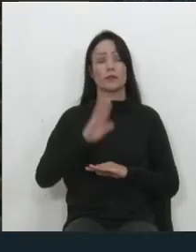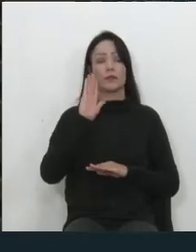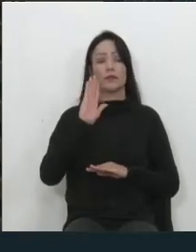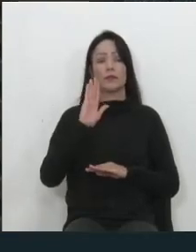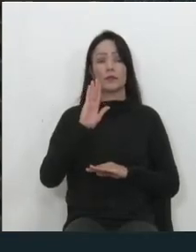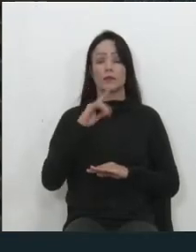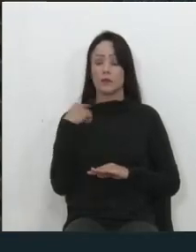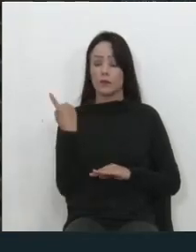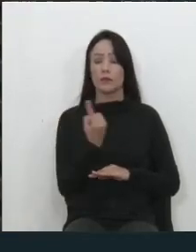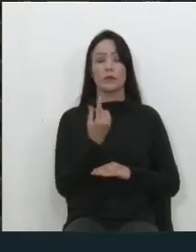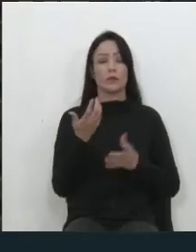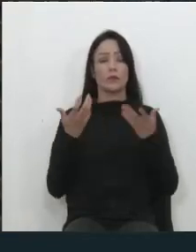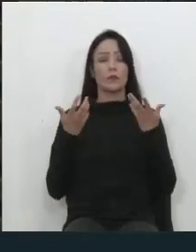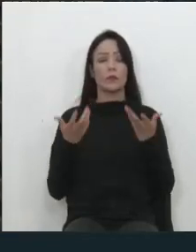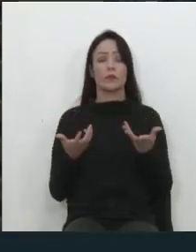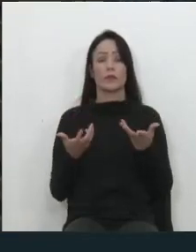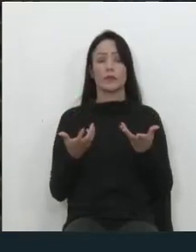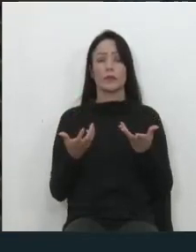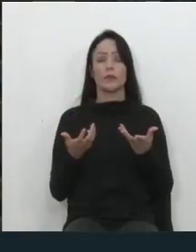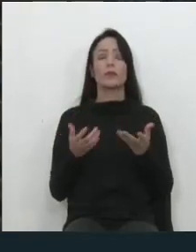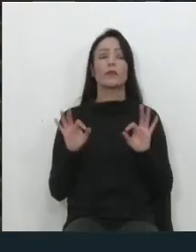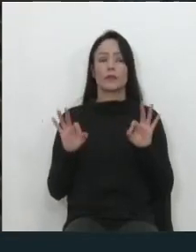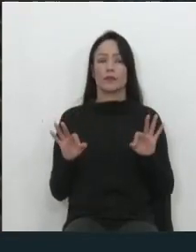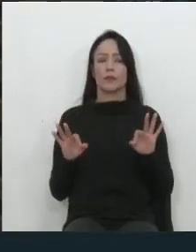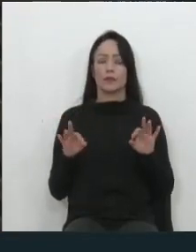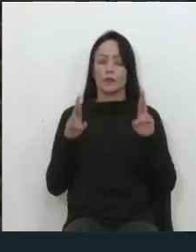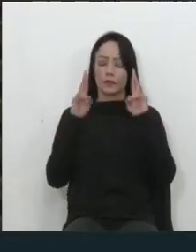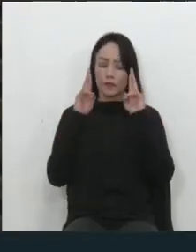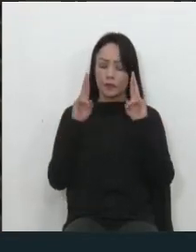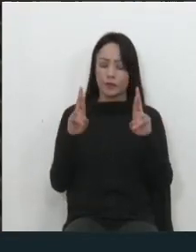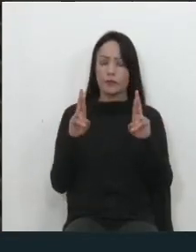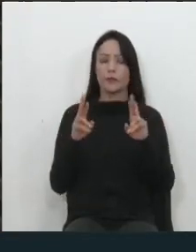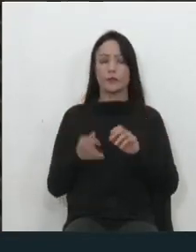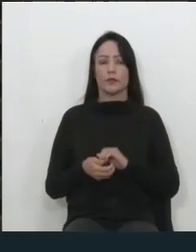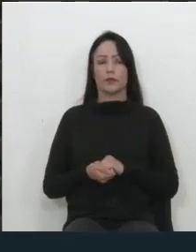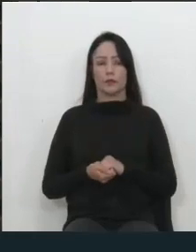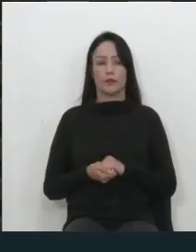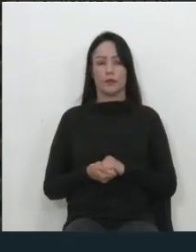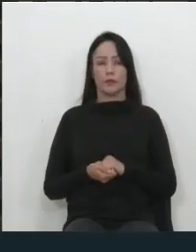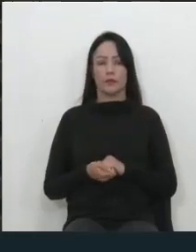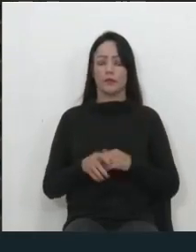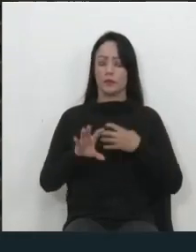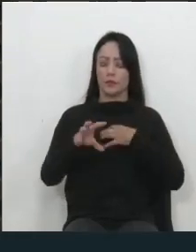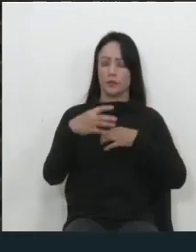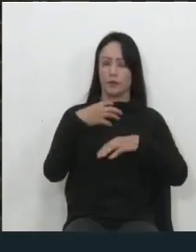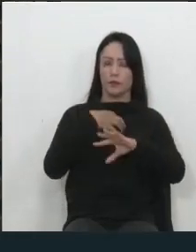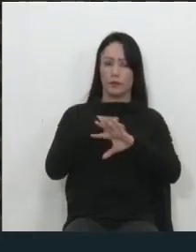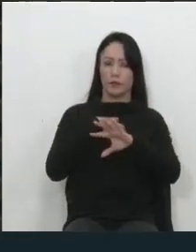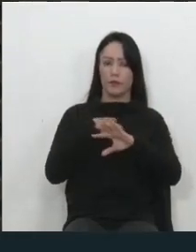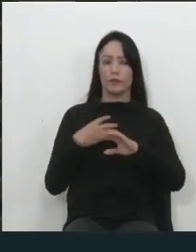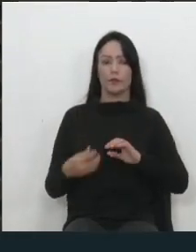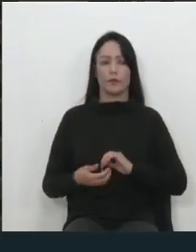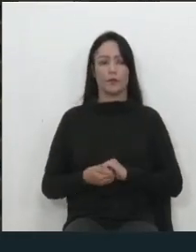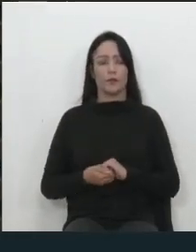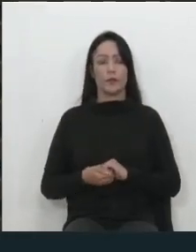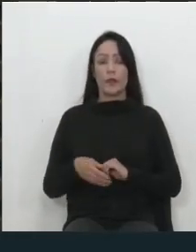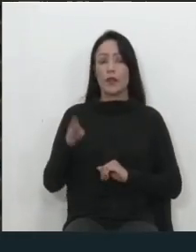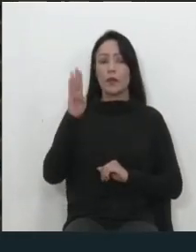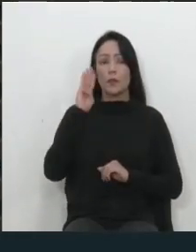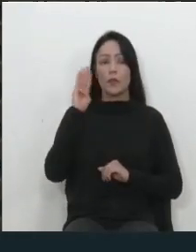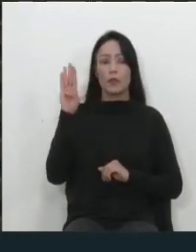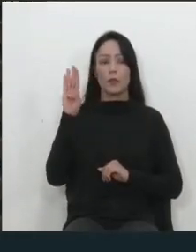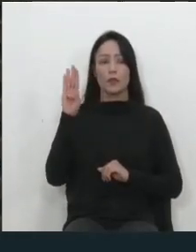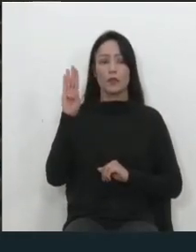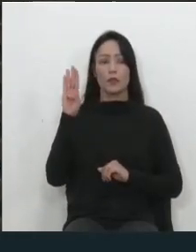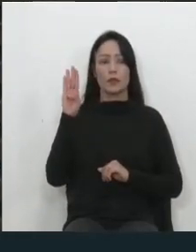nós buscamos é o respeito, é a empatia e principalmente